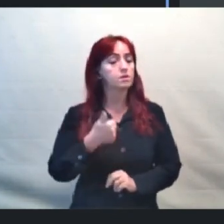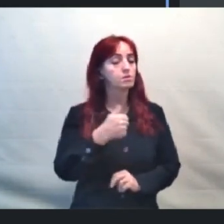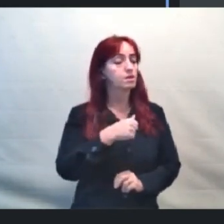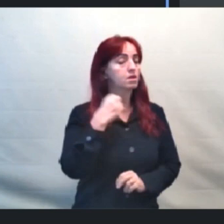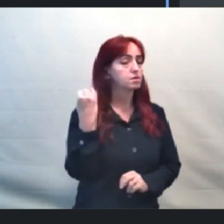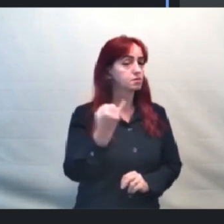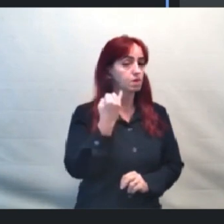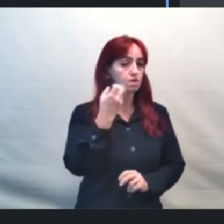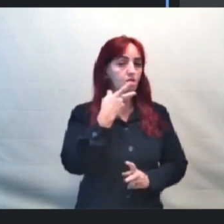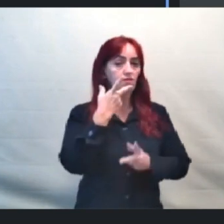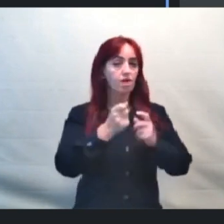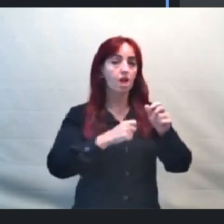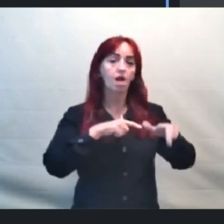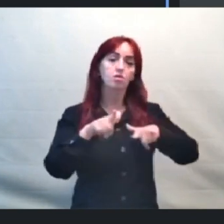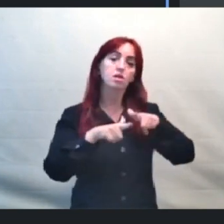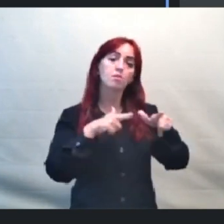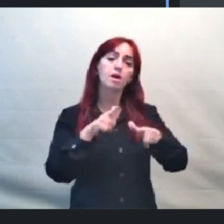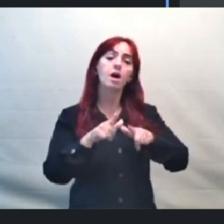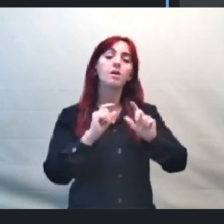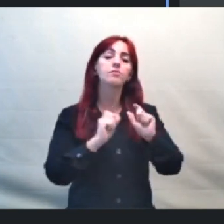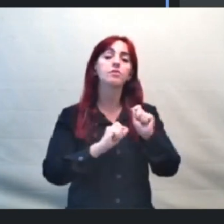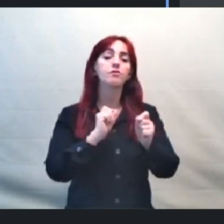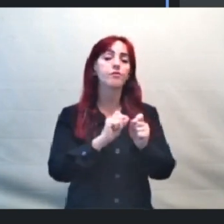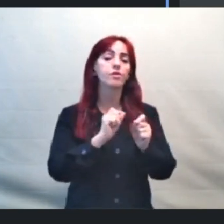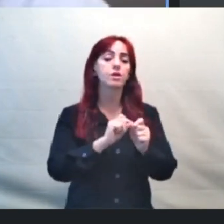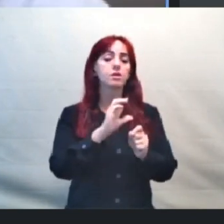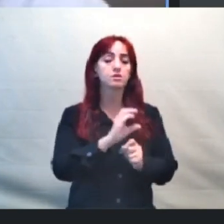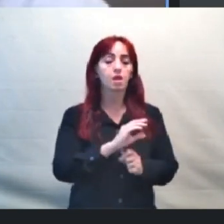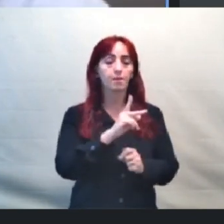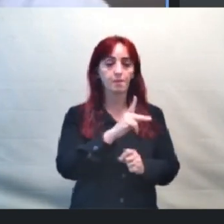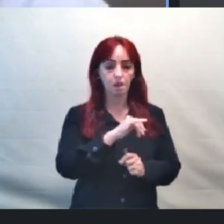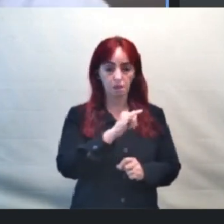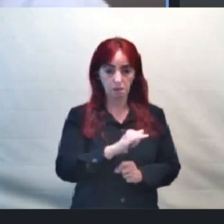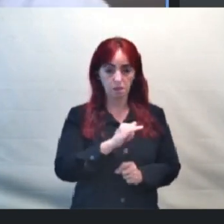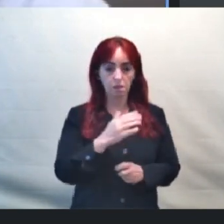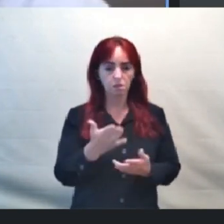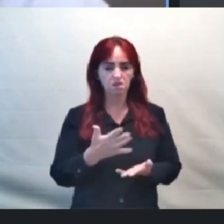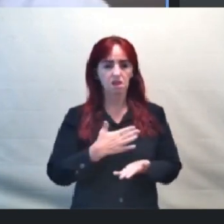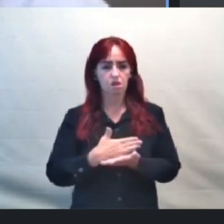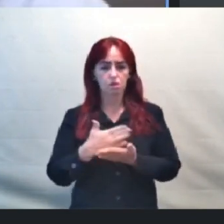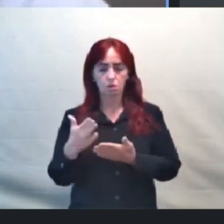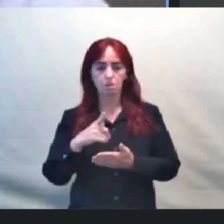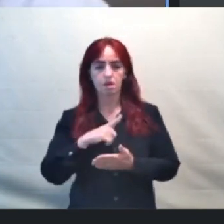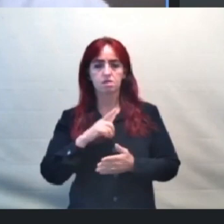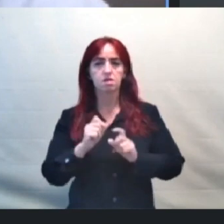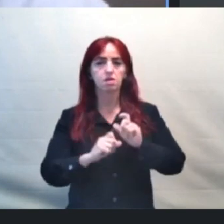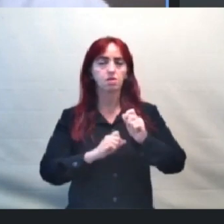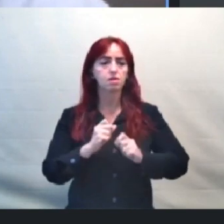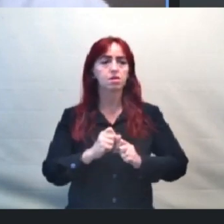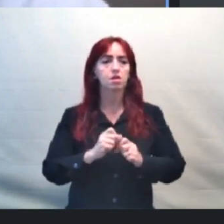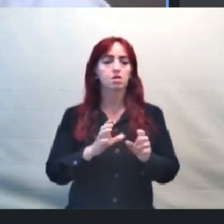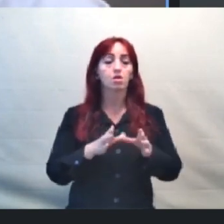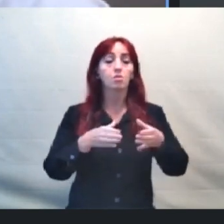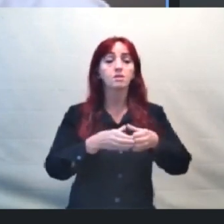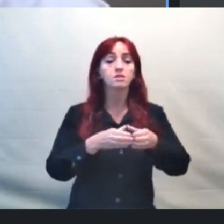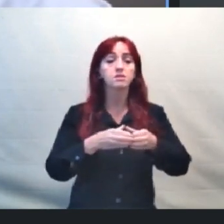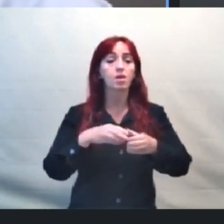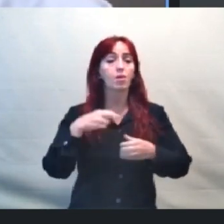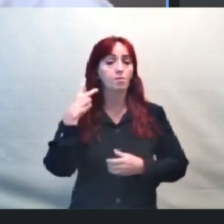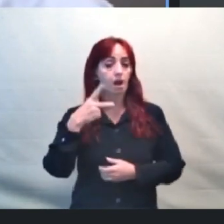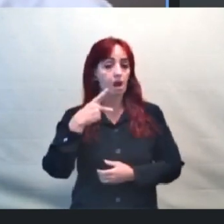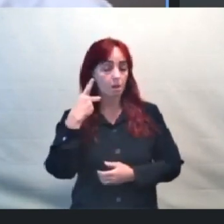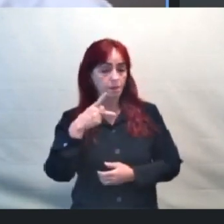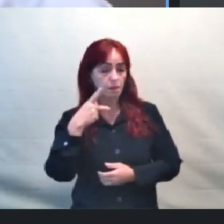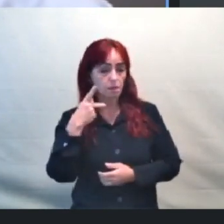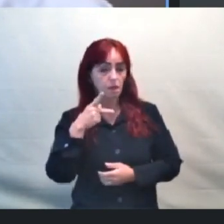na CPI, que desde o início foi chamada, né, de CPS, né, de Comissão Parlamentar de Soluções. Acho que